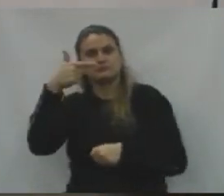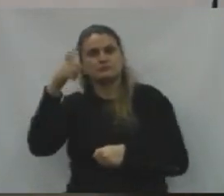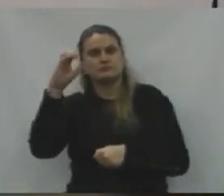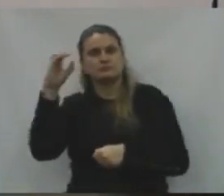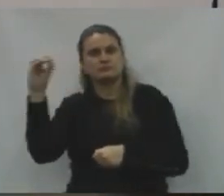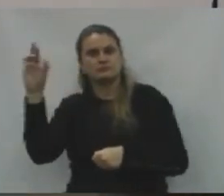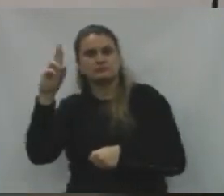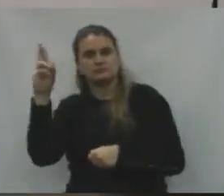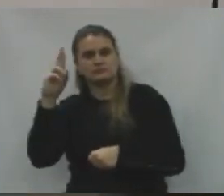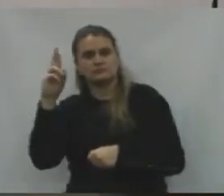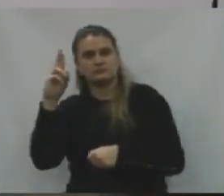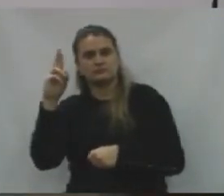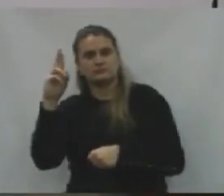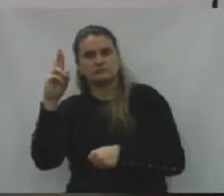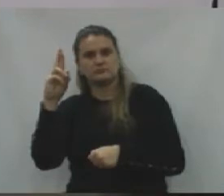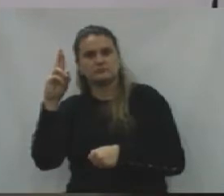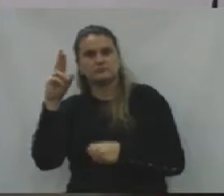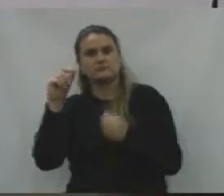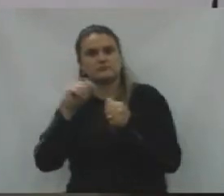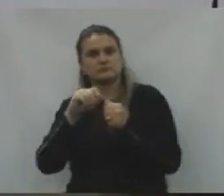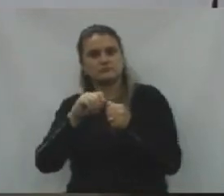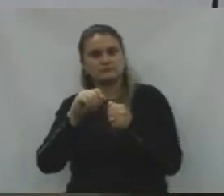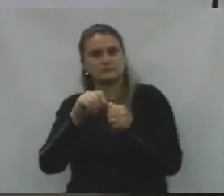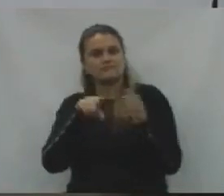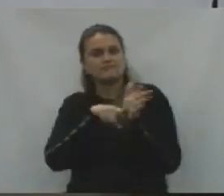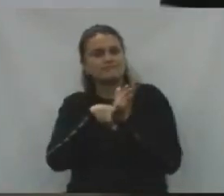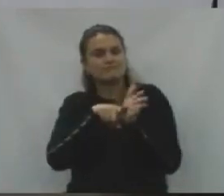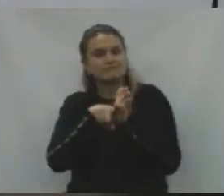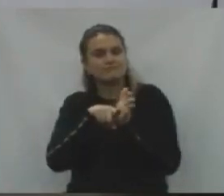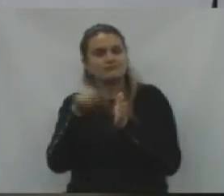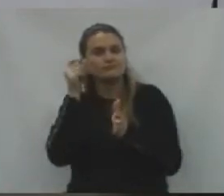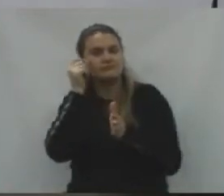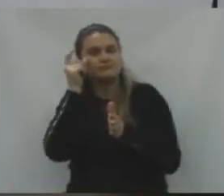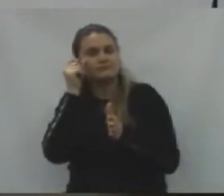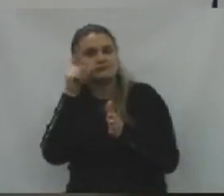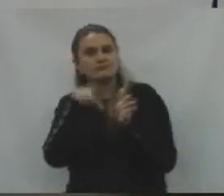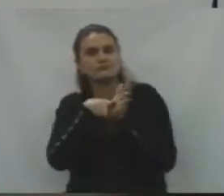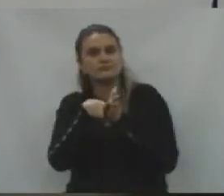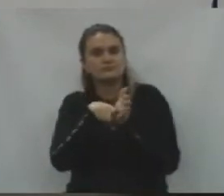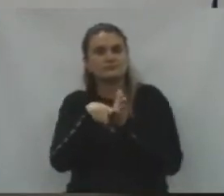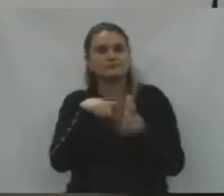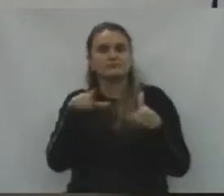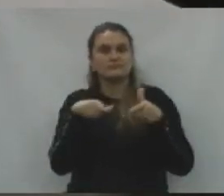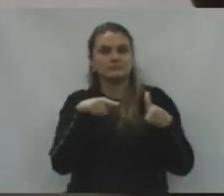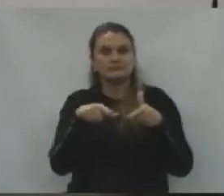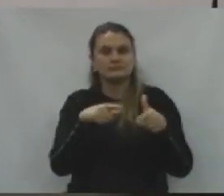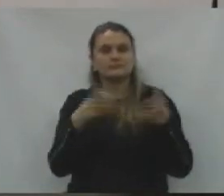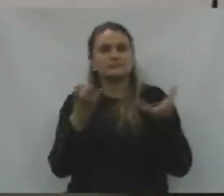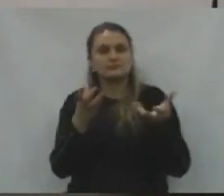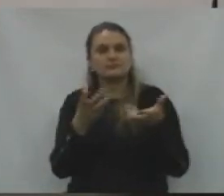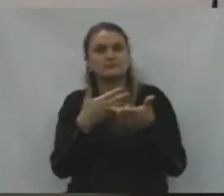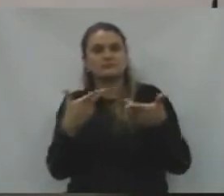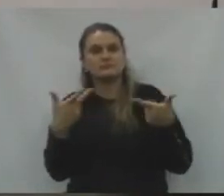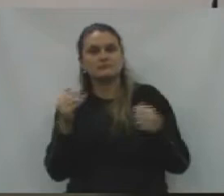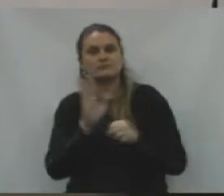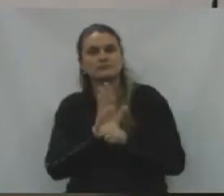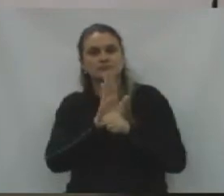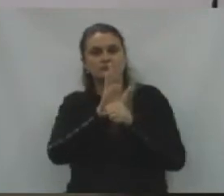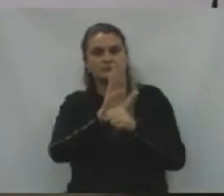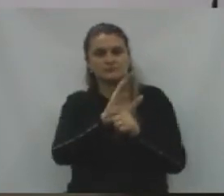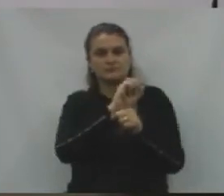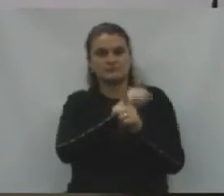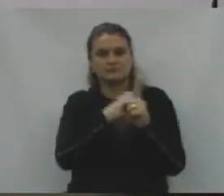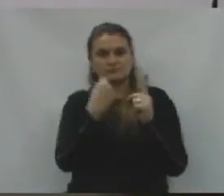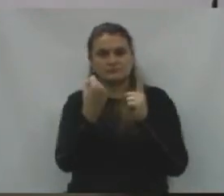de R$200 para produzir ciência, para produzir pesquisa, para trabalhar em busca de algo para a